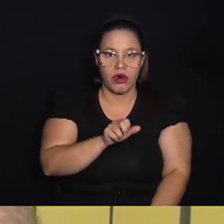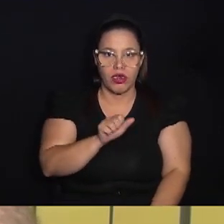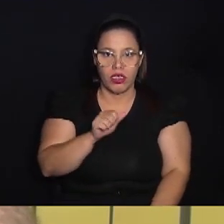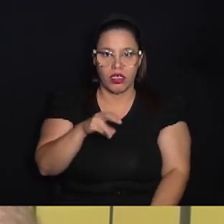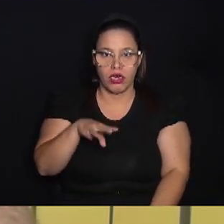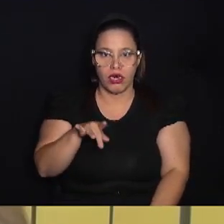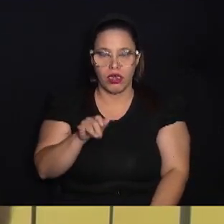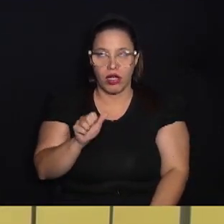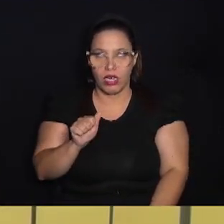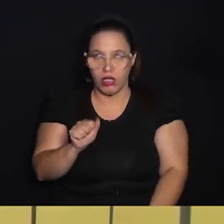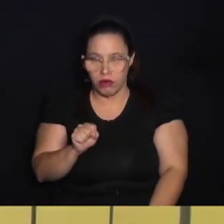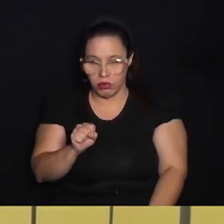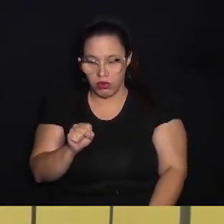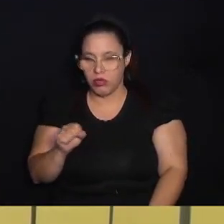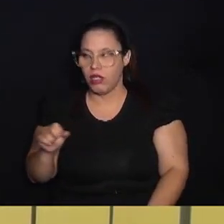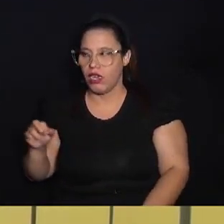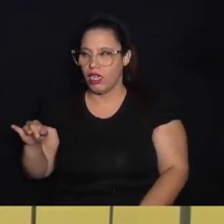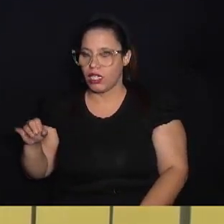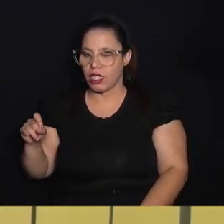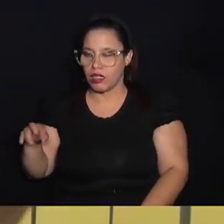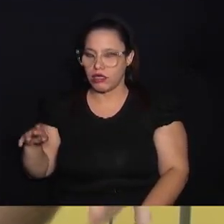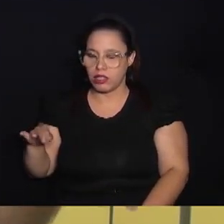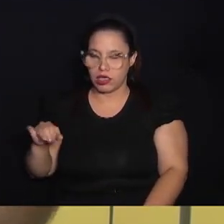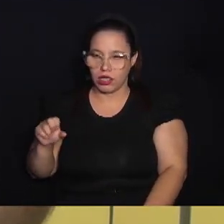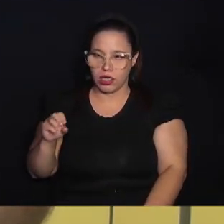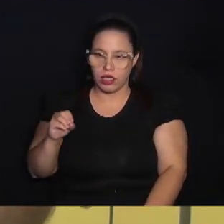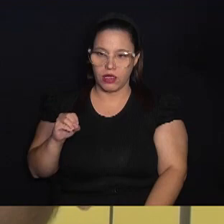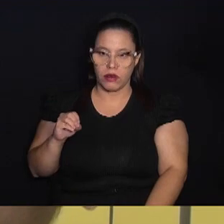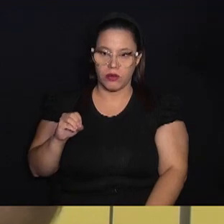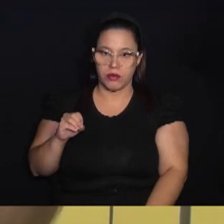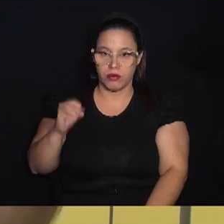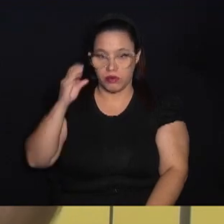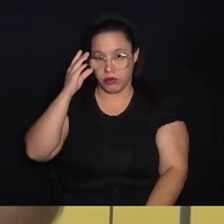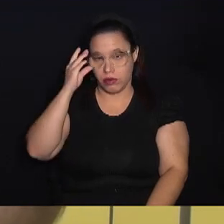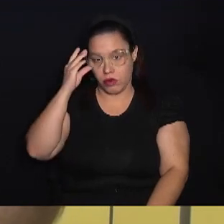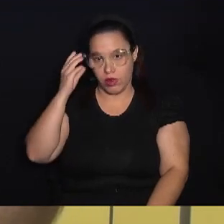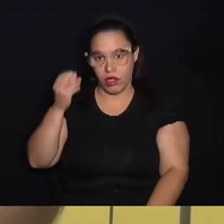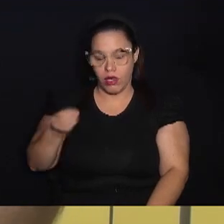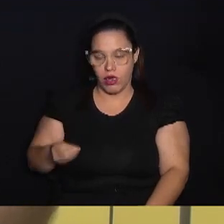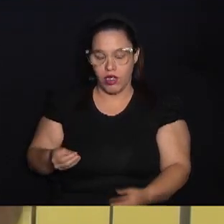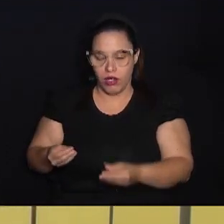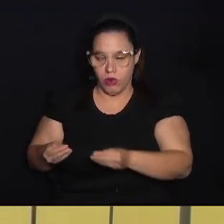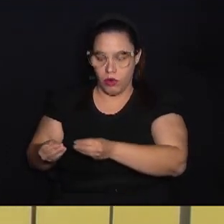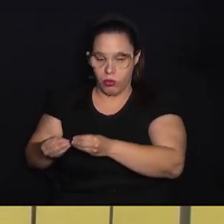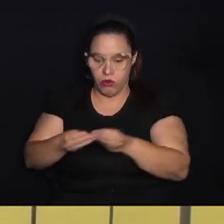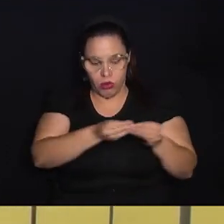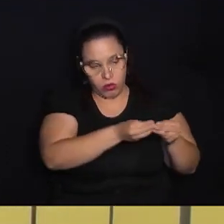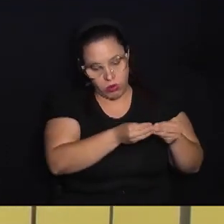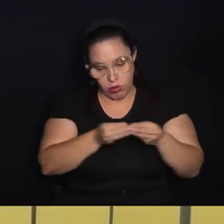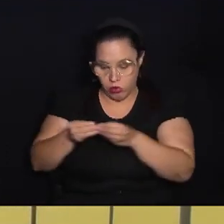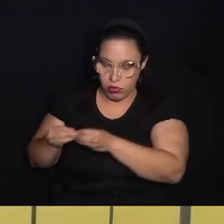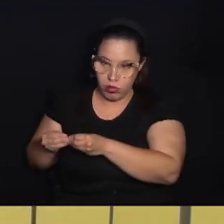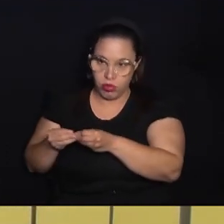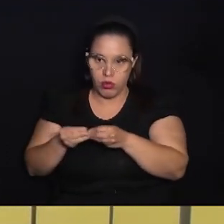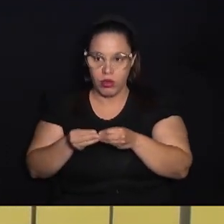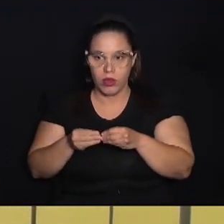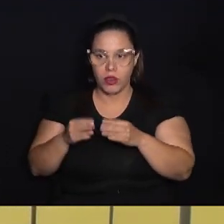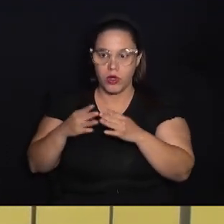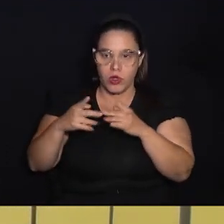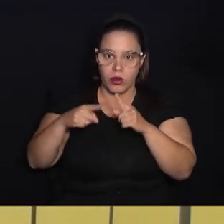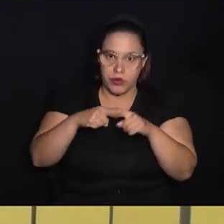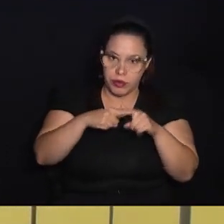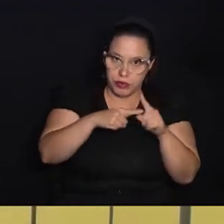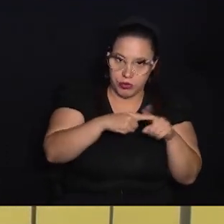Santíssimo Sacramento da catedral foram inteiro transladados pro cemitério do Fundão na época então Eh mais os